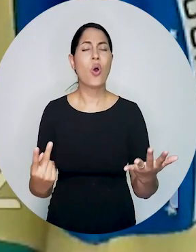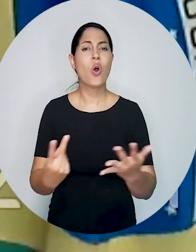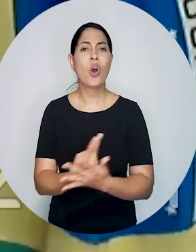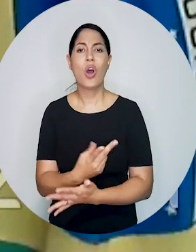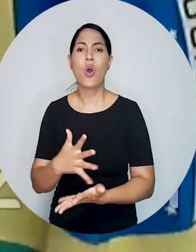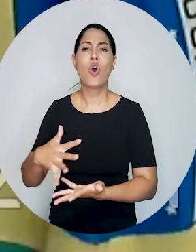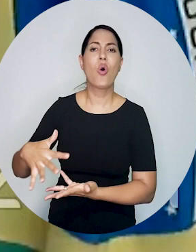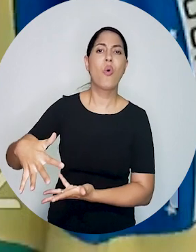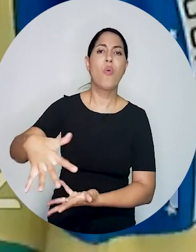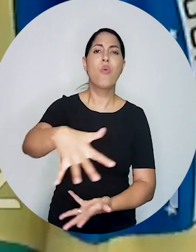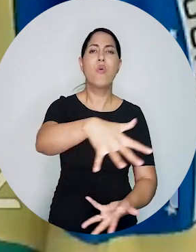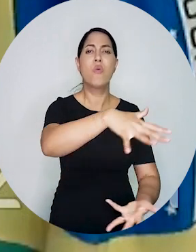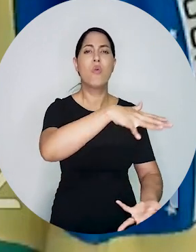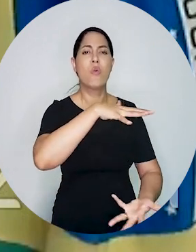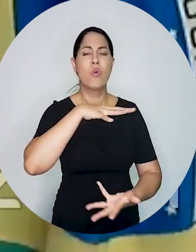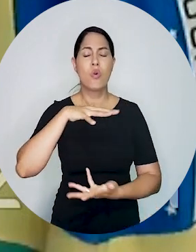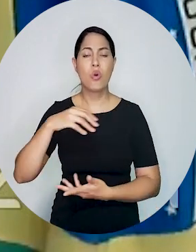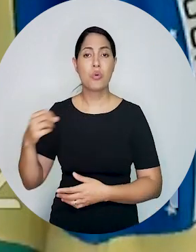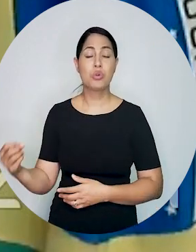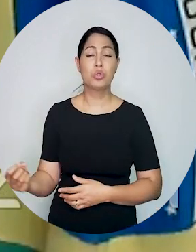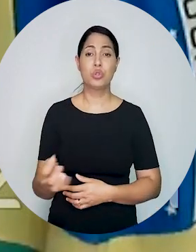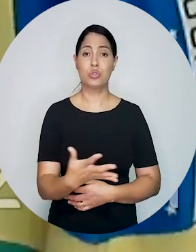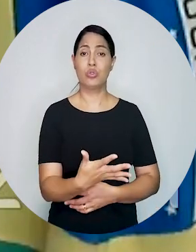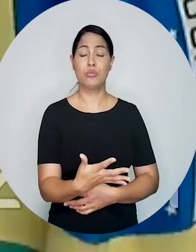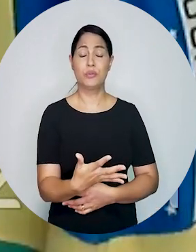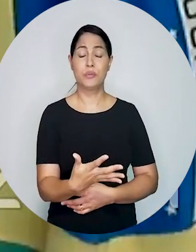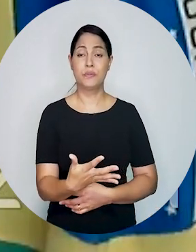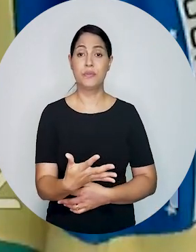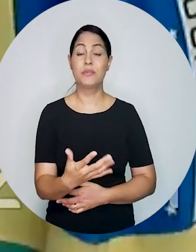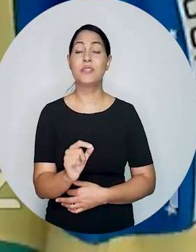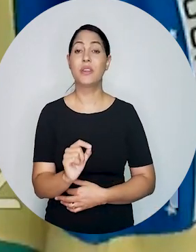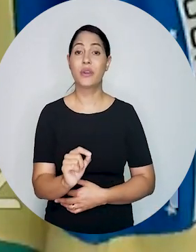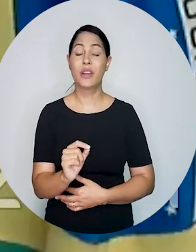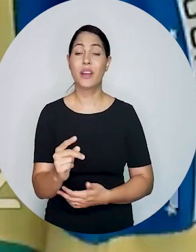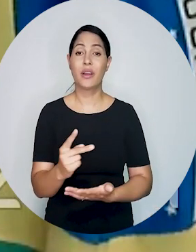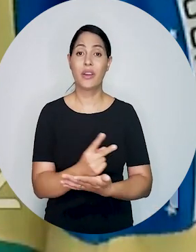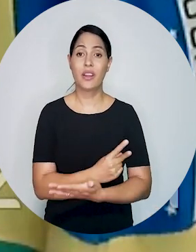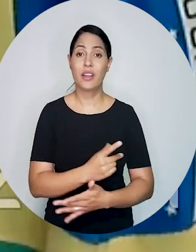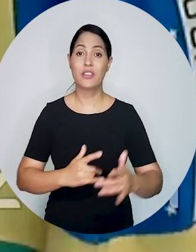para ficar. E a cada momento ela tem sido aí